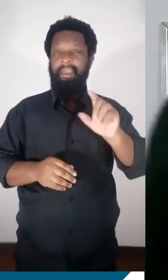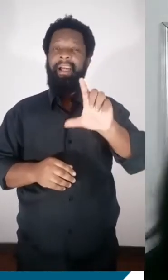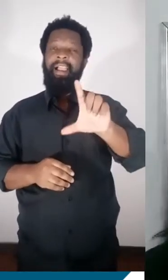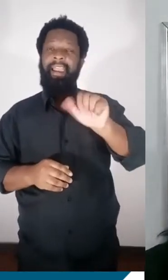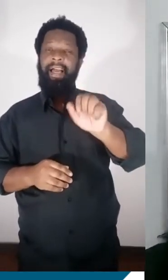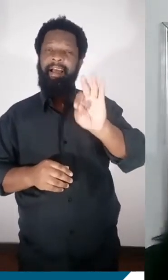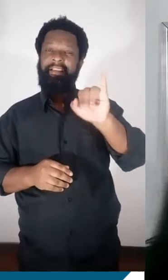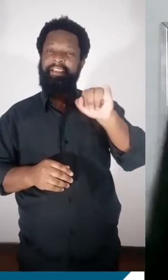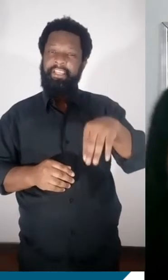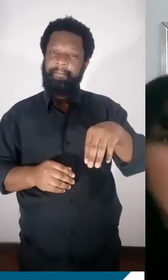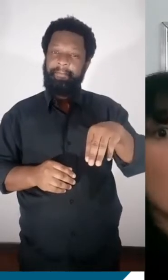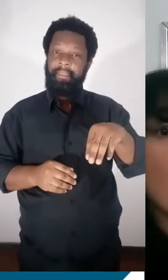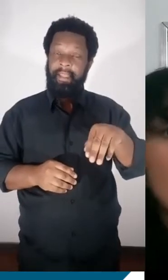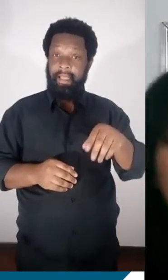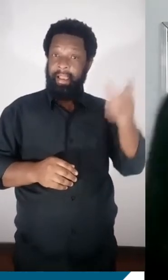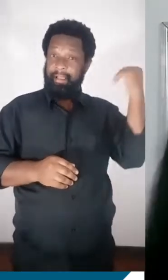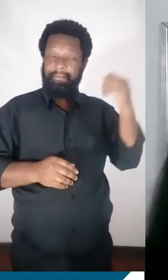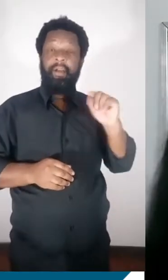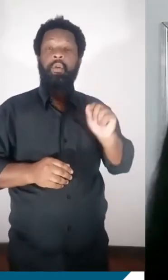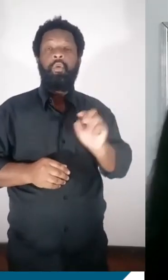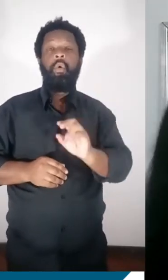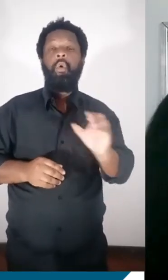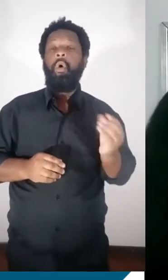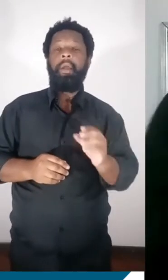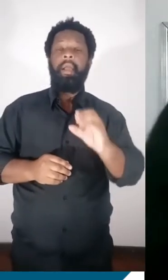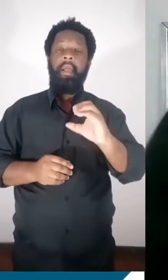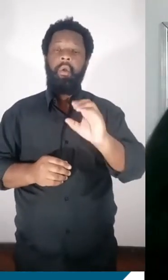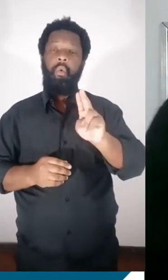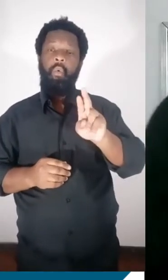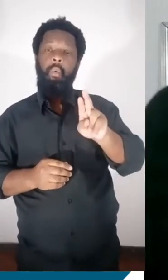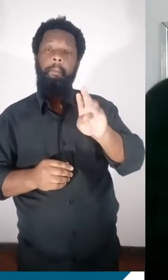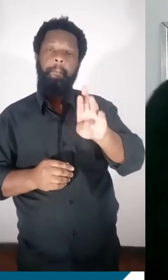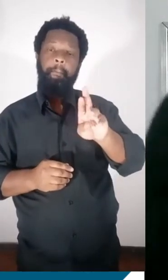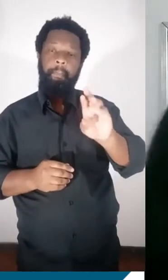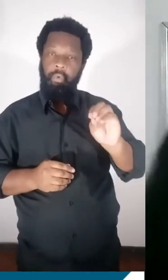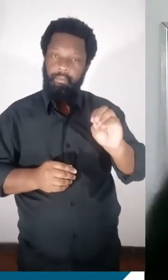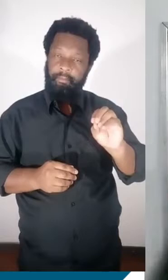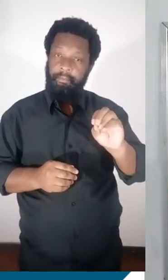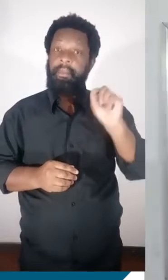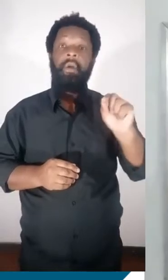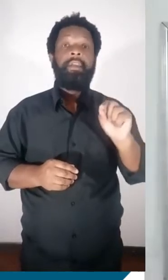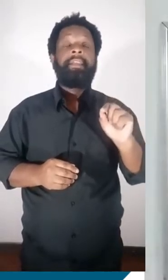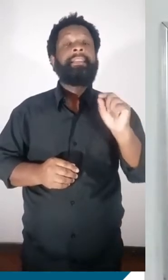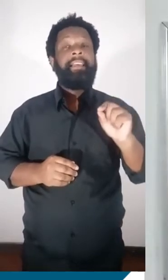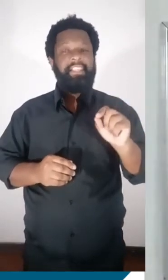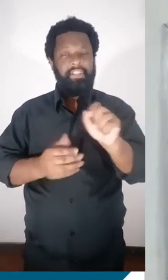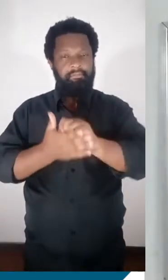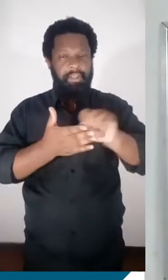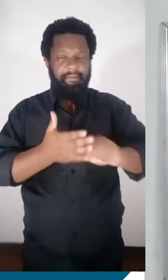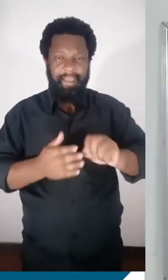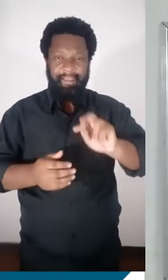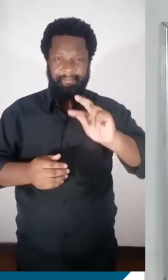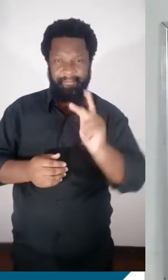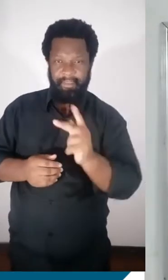no latim, cobre é cuprum, tudo bem? Então, cobre é cuprum. Sendo assim, quando nós vamos